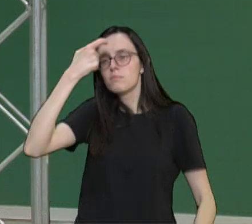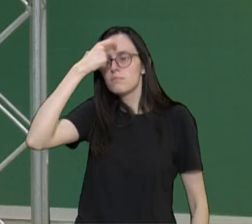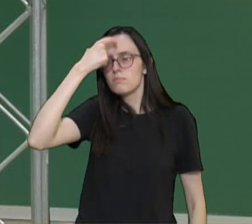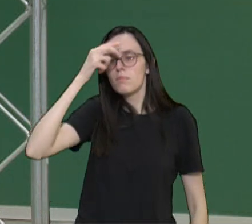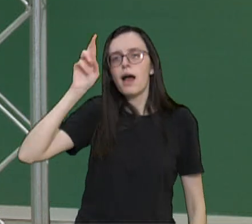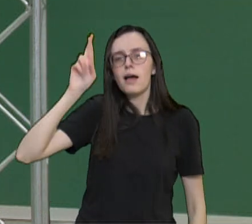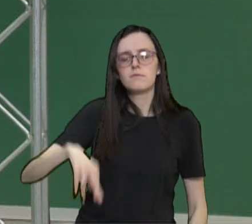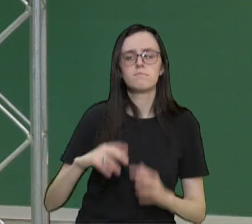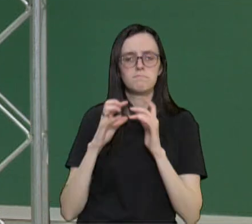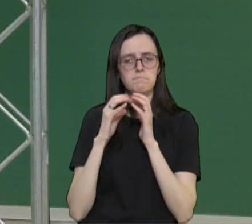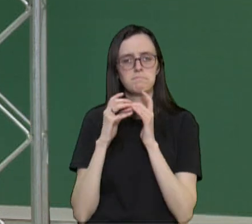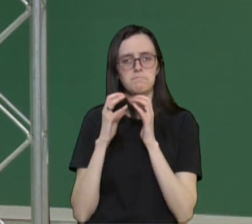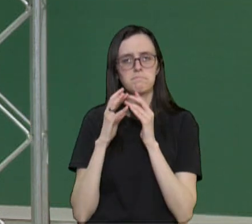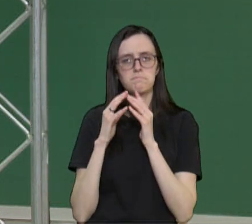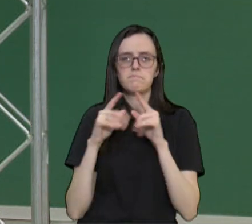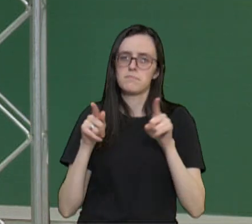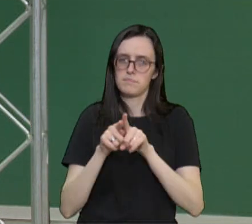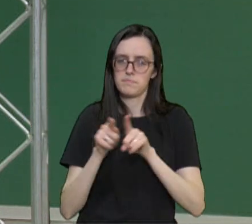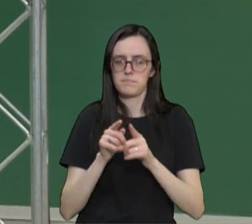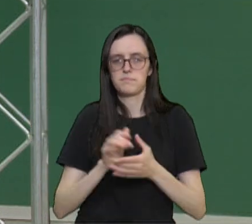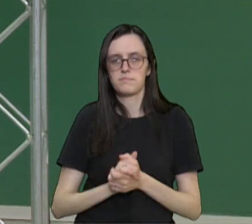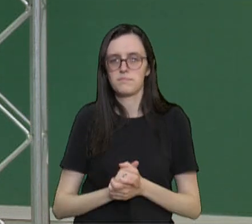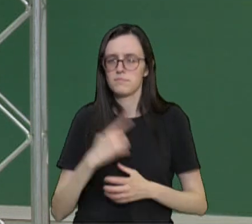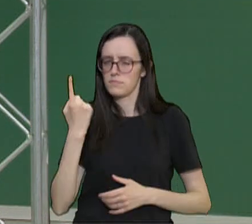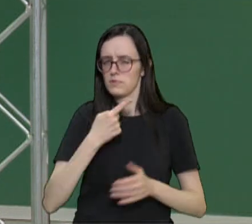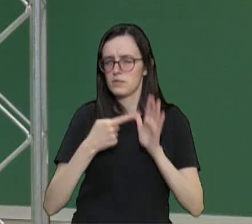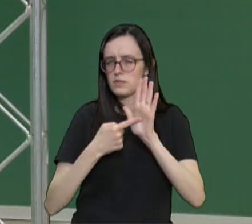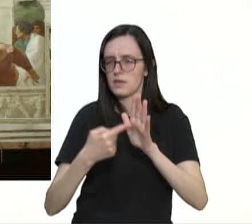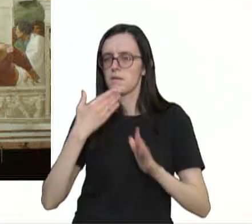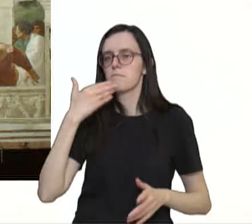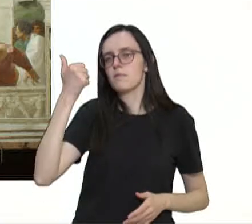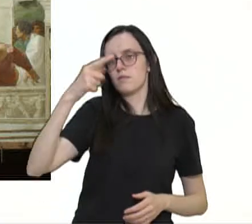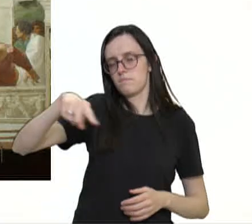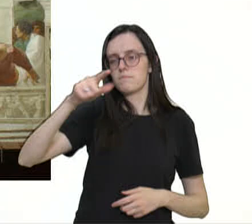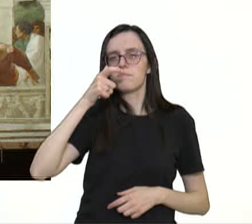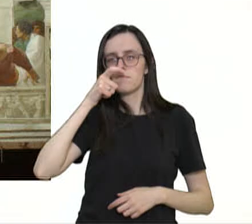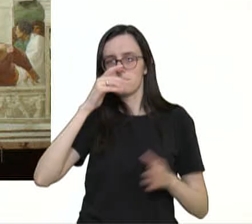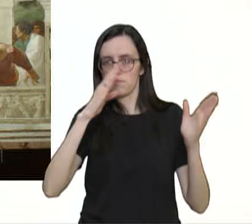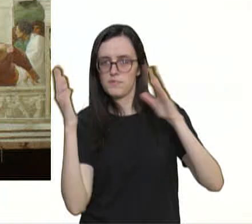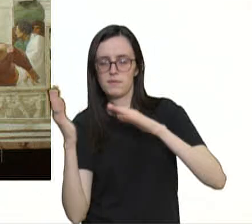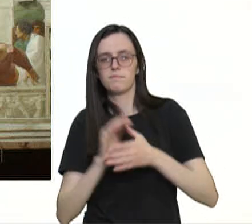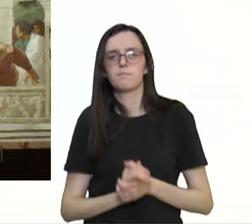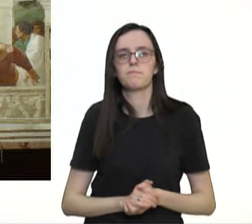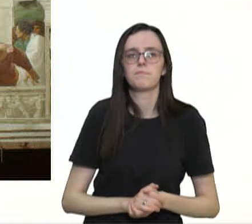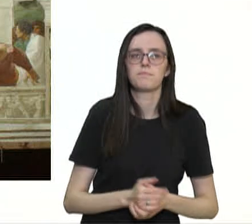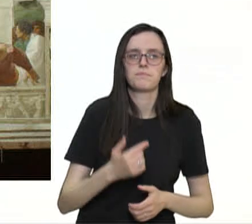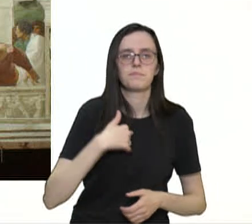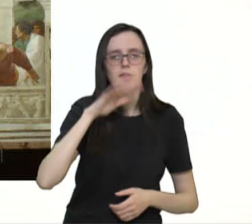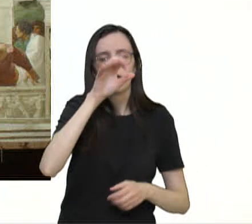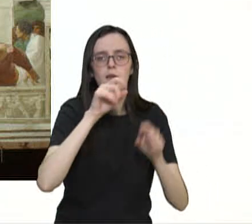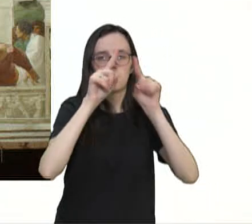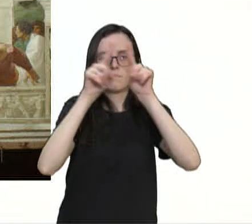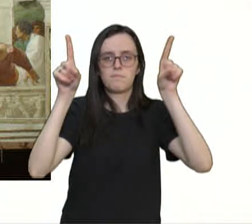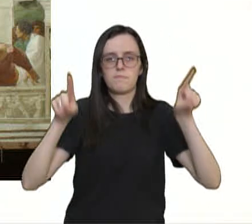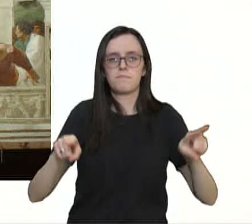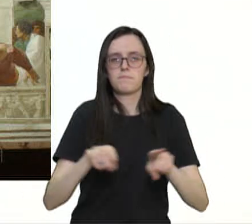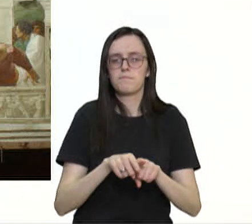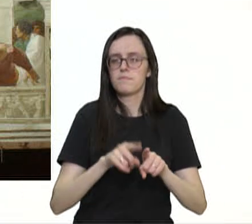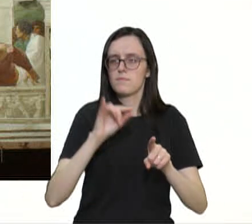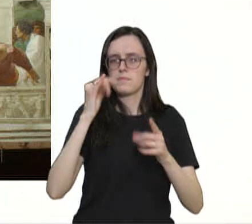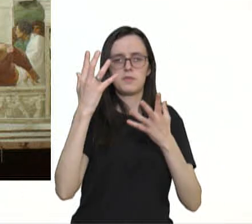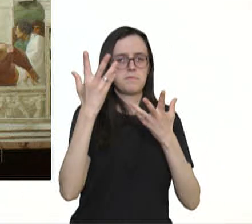razão, racionalismo. Vamos ilustrar isso aqui um pouquinho para vocês. Separei aqui uma obra maravilhosa,